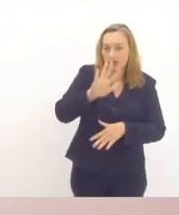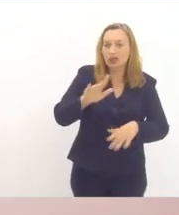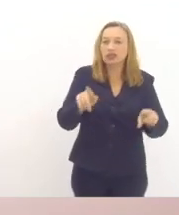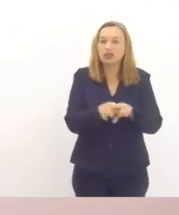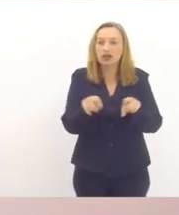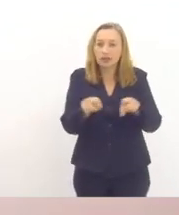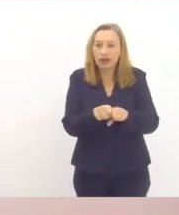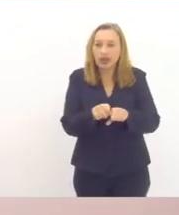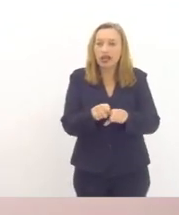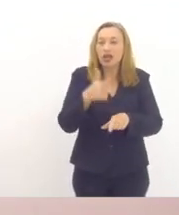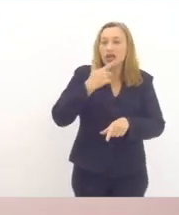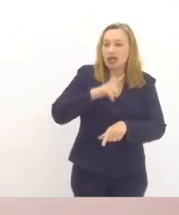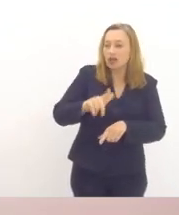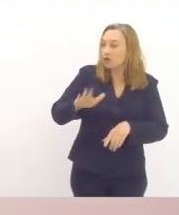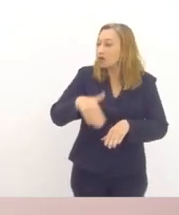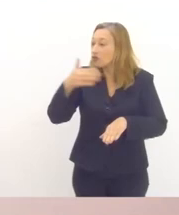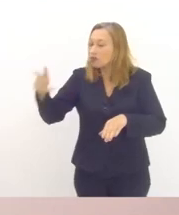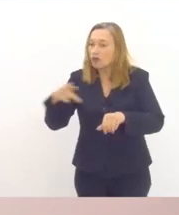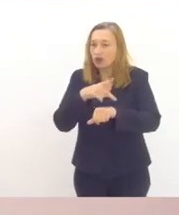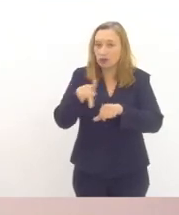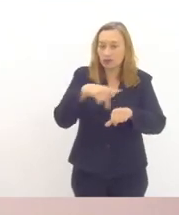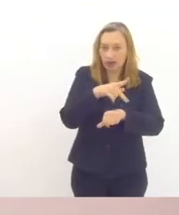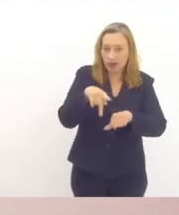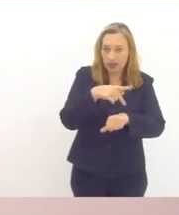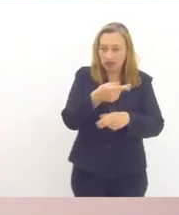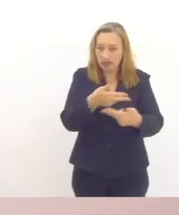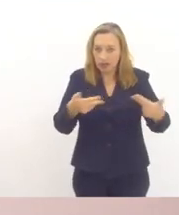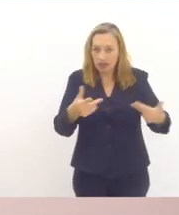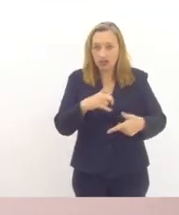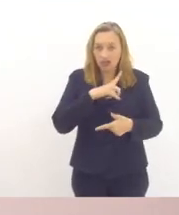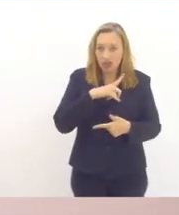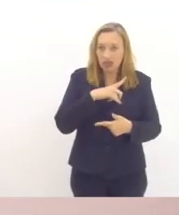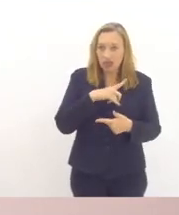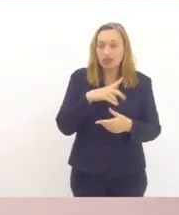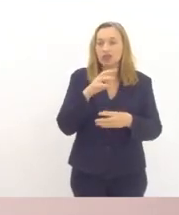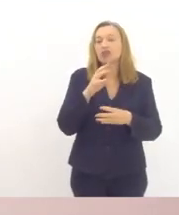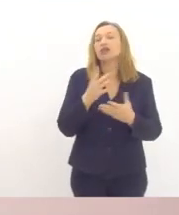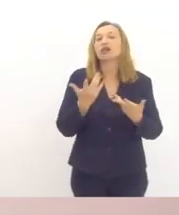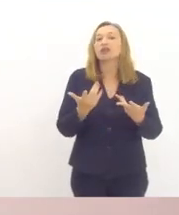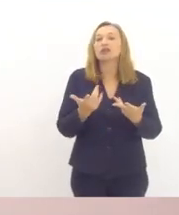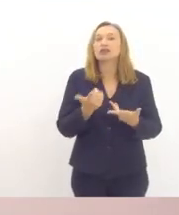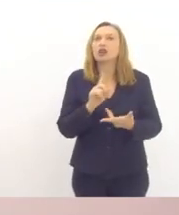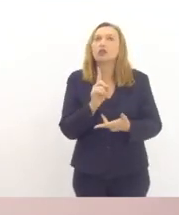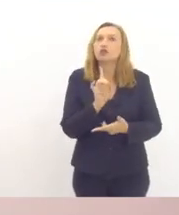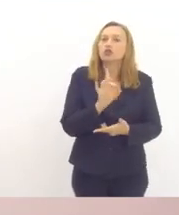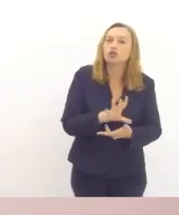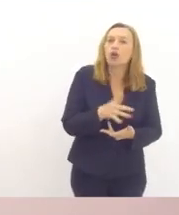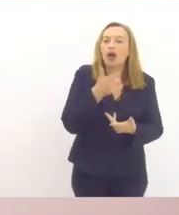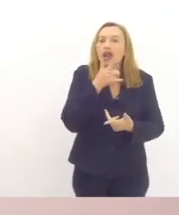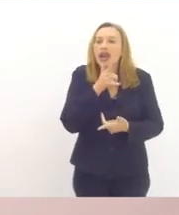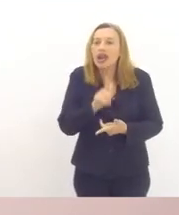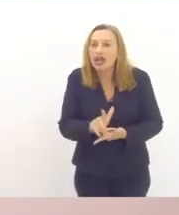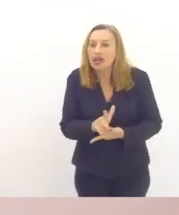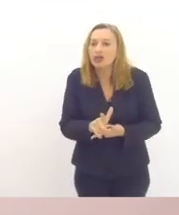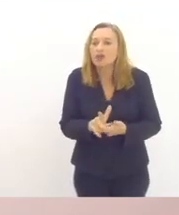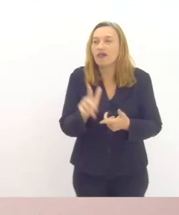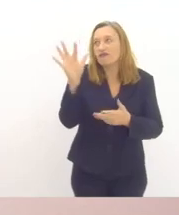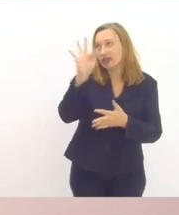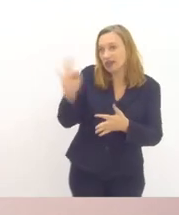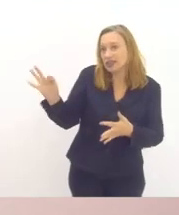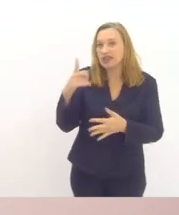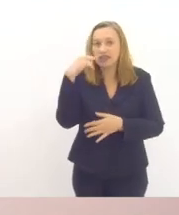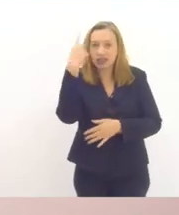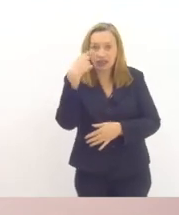línguas estrangeiras que circulam na escola, e elas não são apenas as línguas francesa,